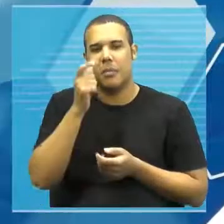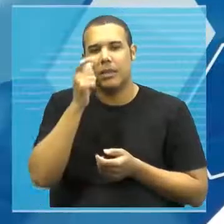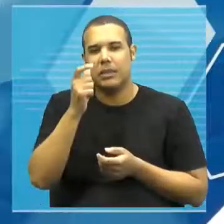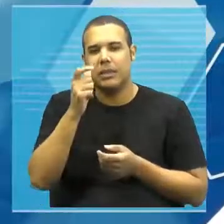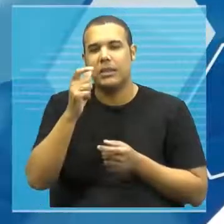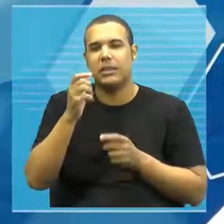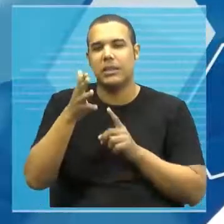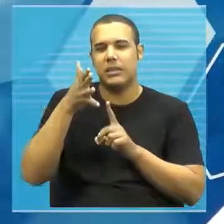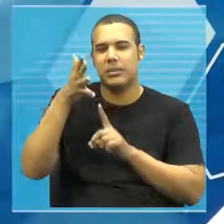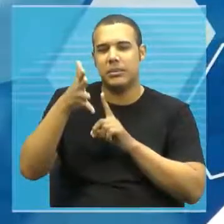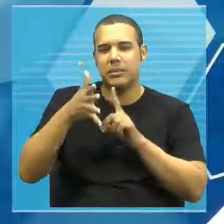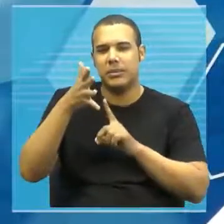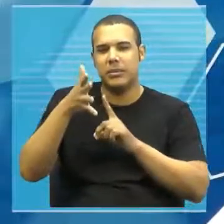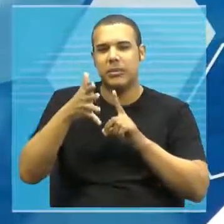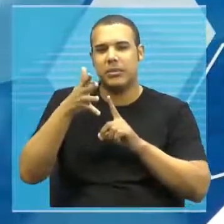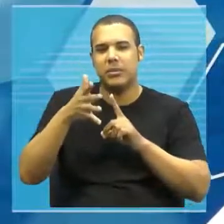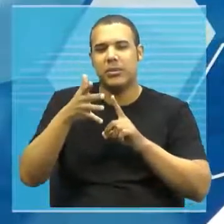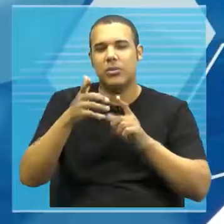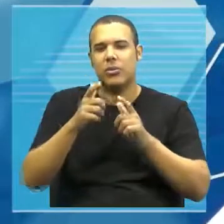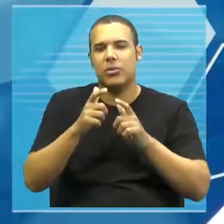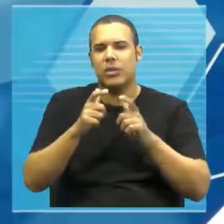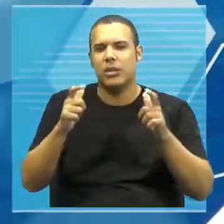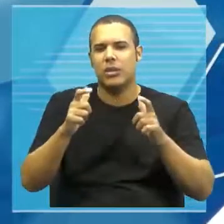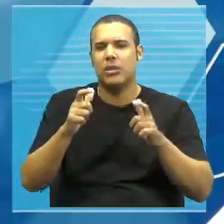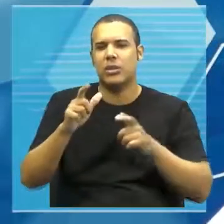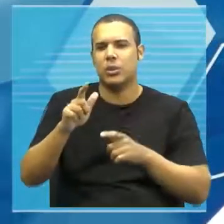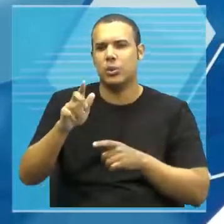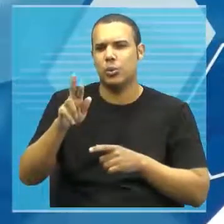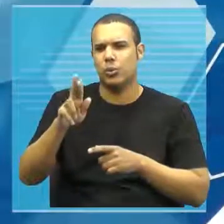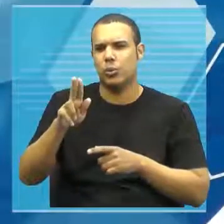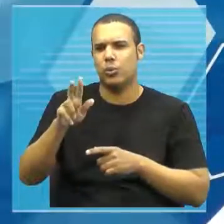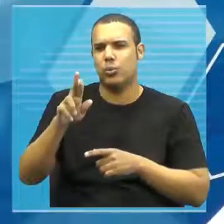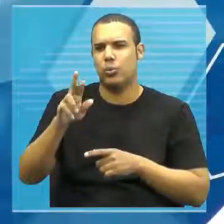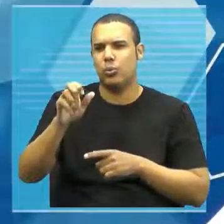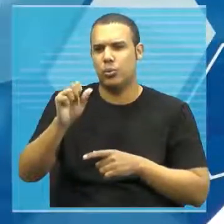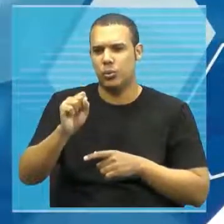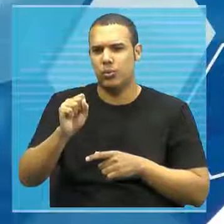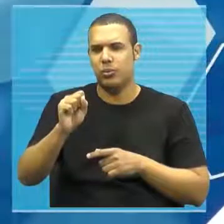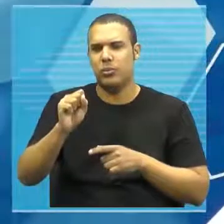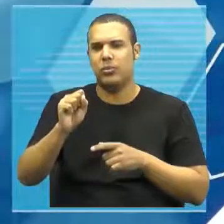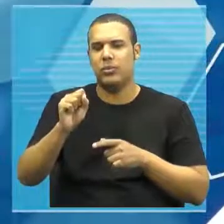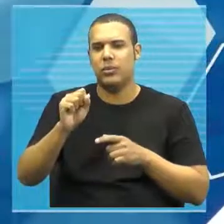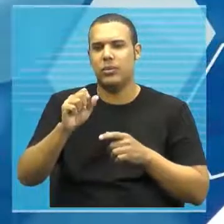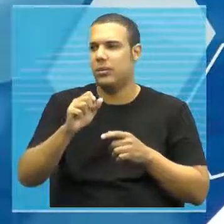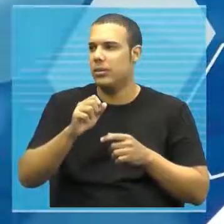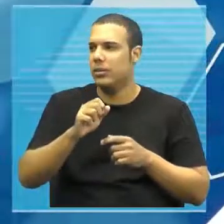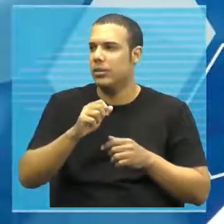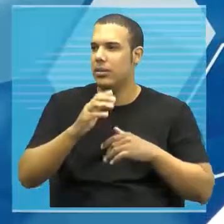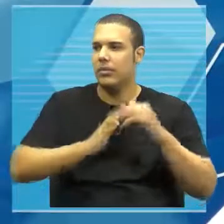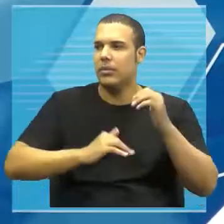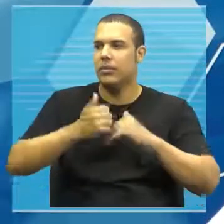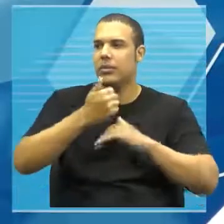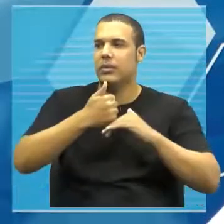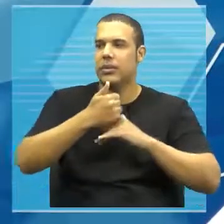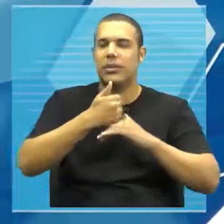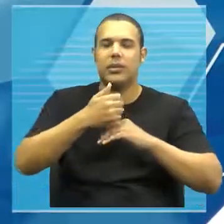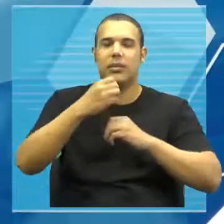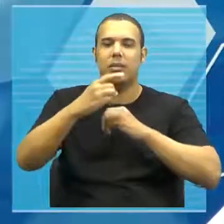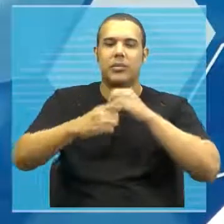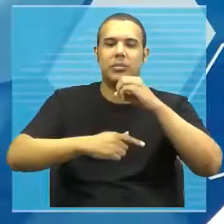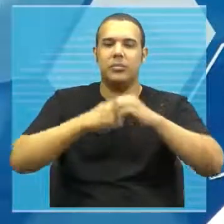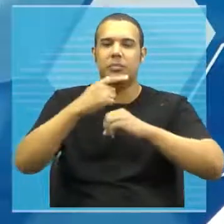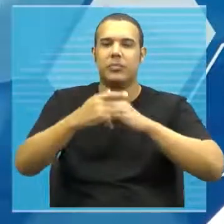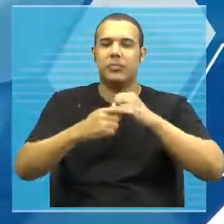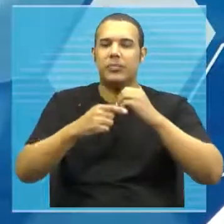palestras com grandes gurus da administração Americana o entendem detalhe